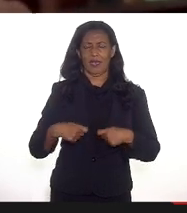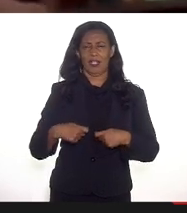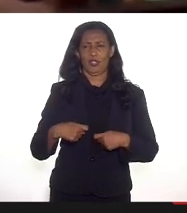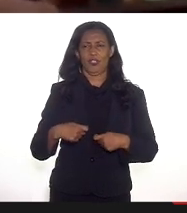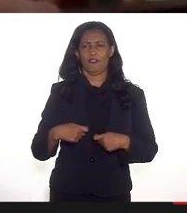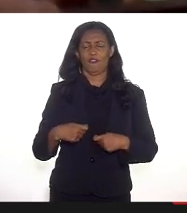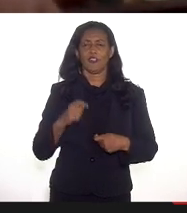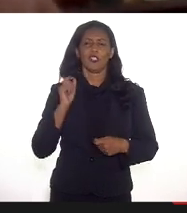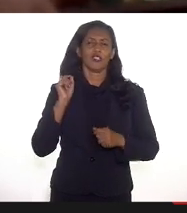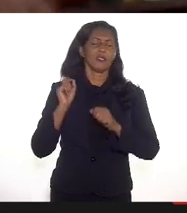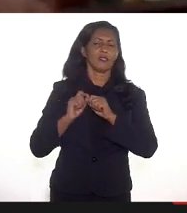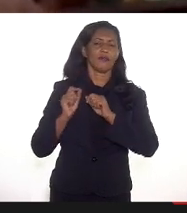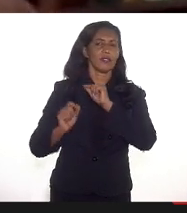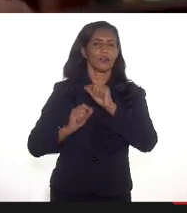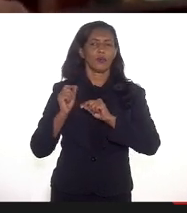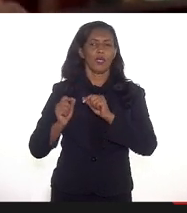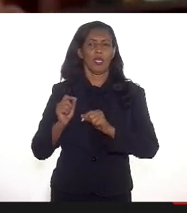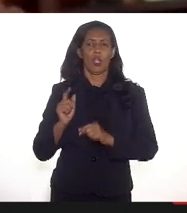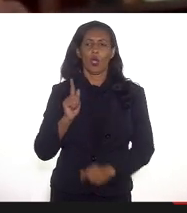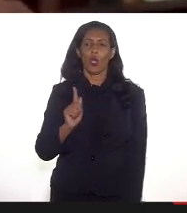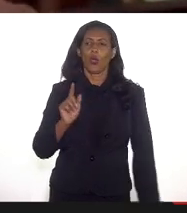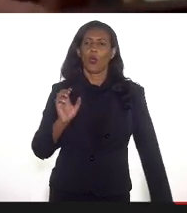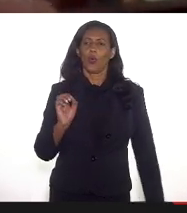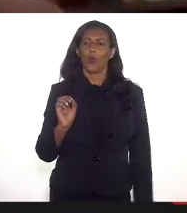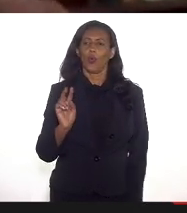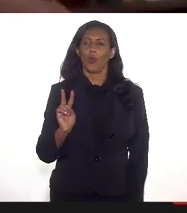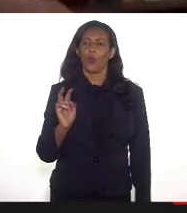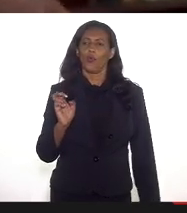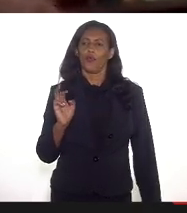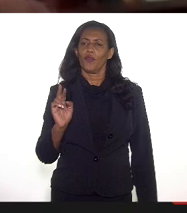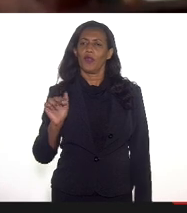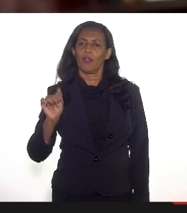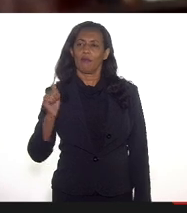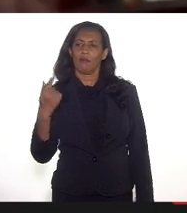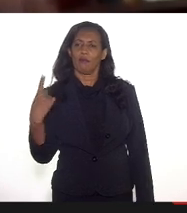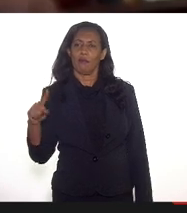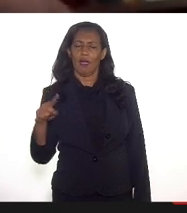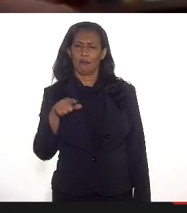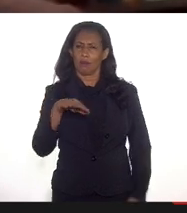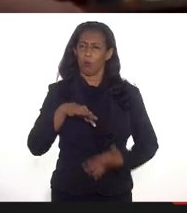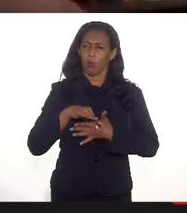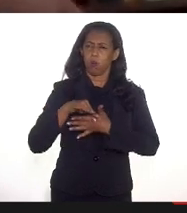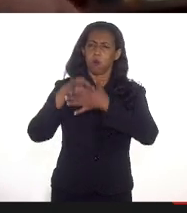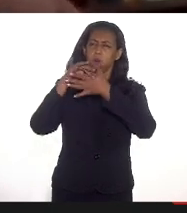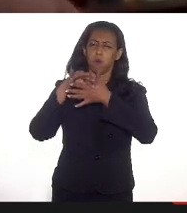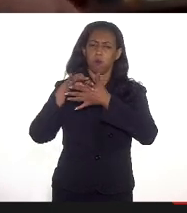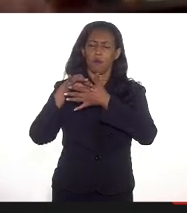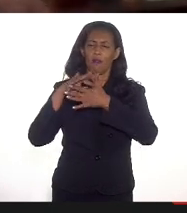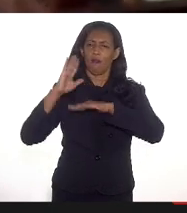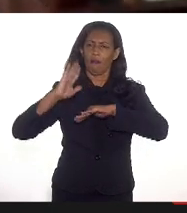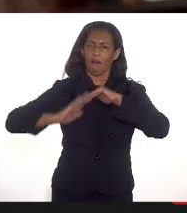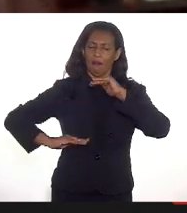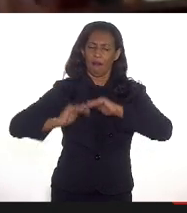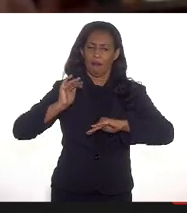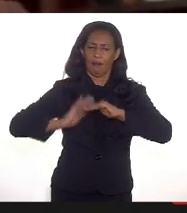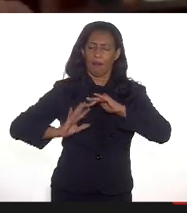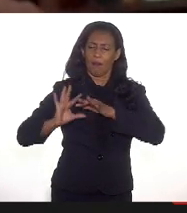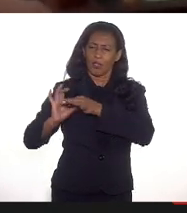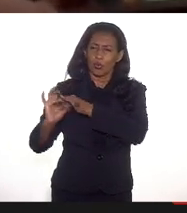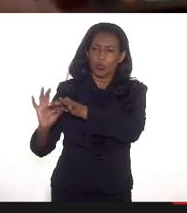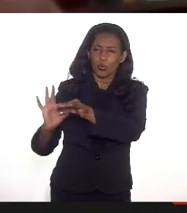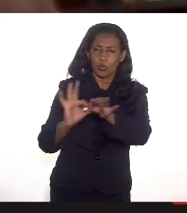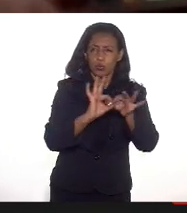governança, né, e que o senhor seja realmente essa liderança capaz de unir os